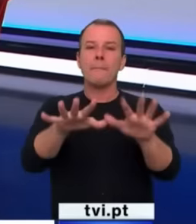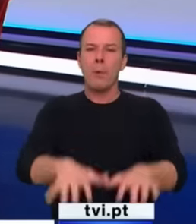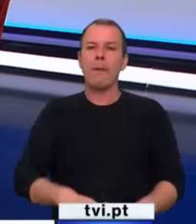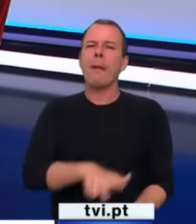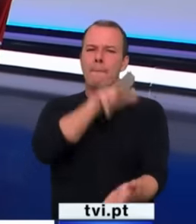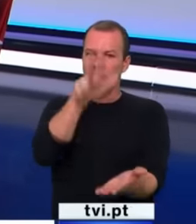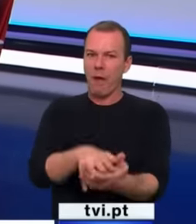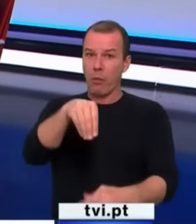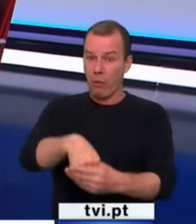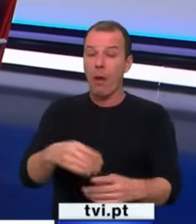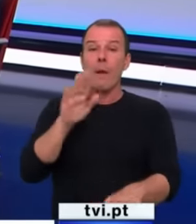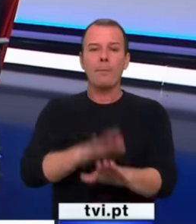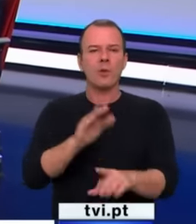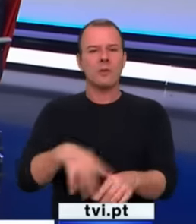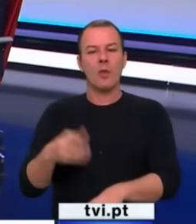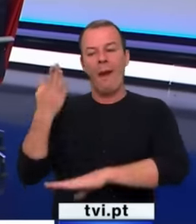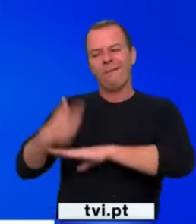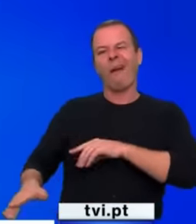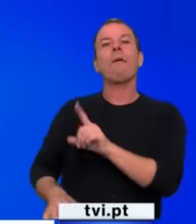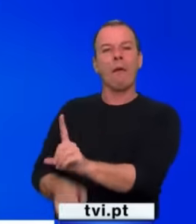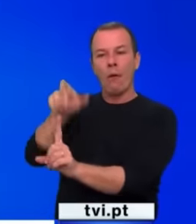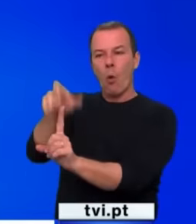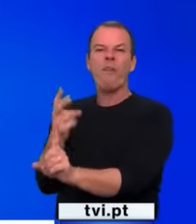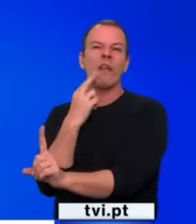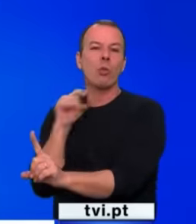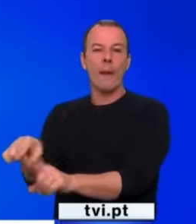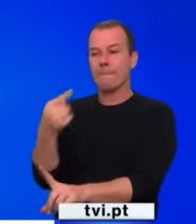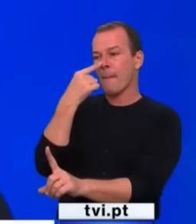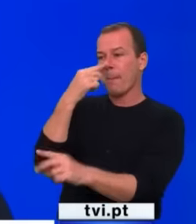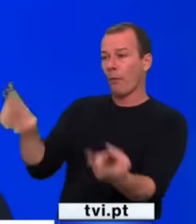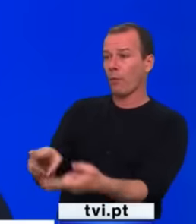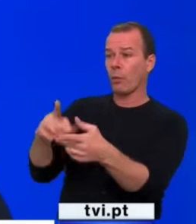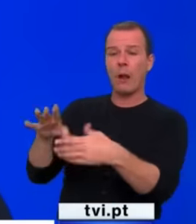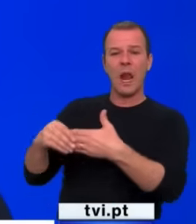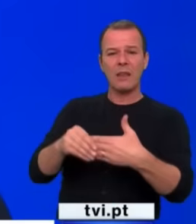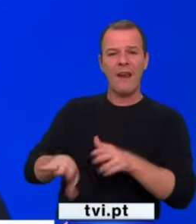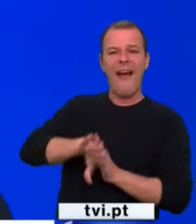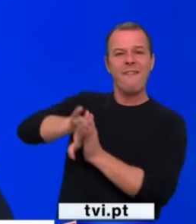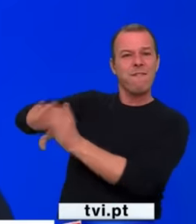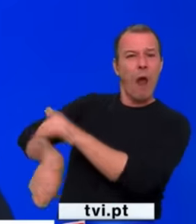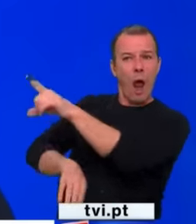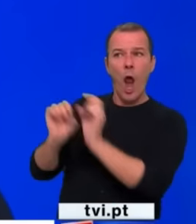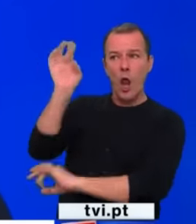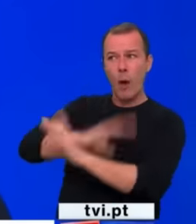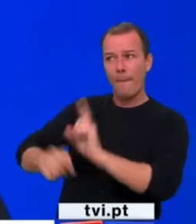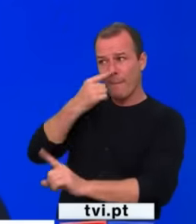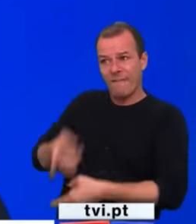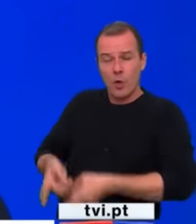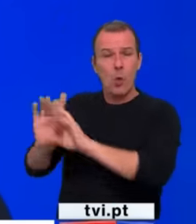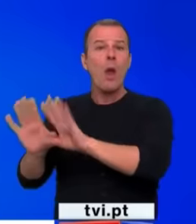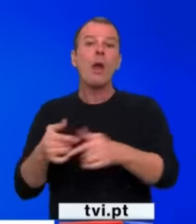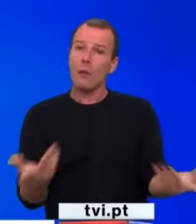exceção do seu deputado André Ventura, que preferiu estar num encontro com líderes de extrema-direita na Europa, e